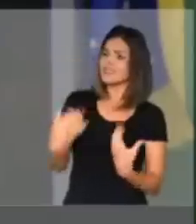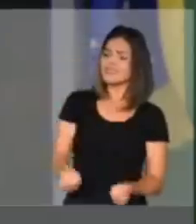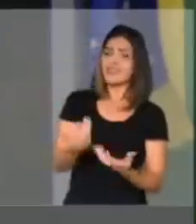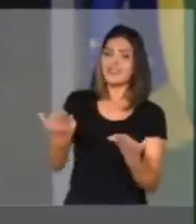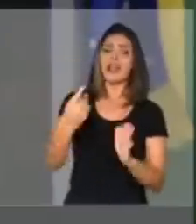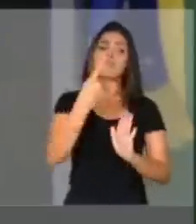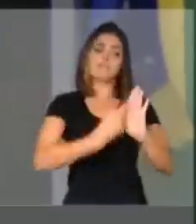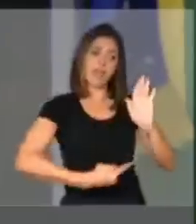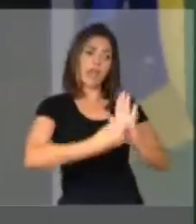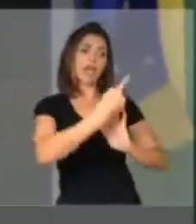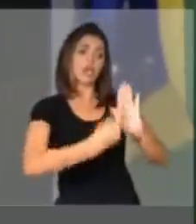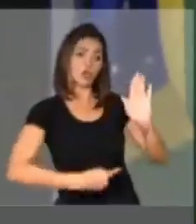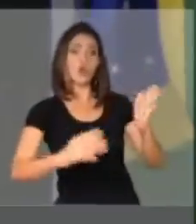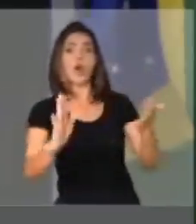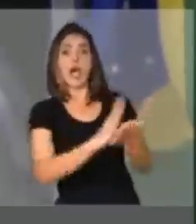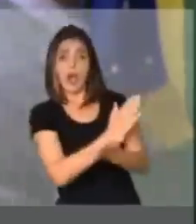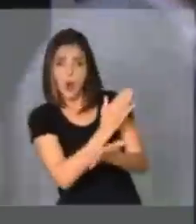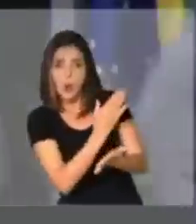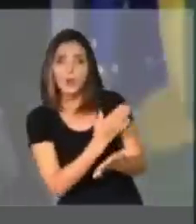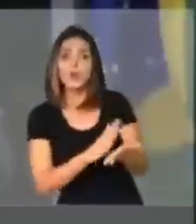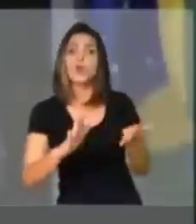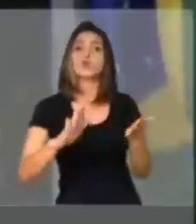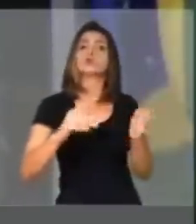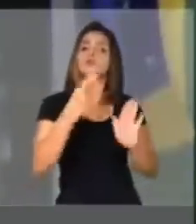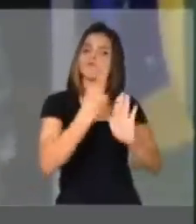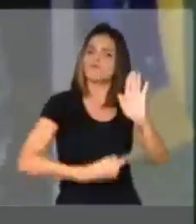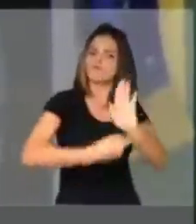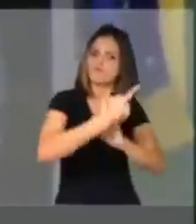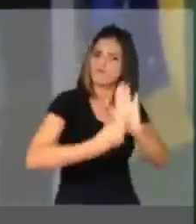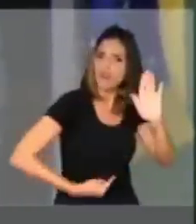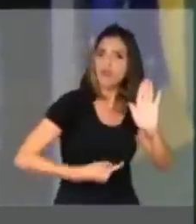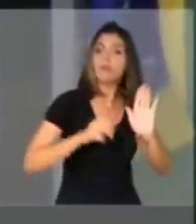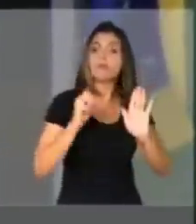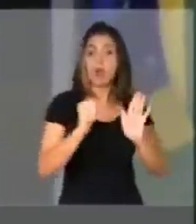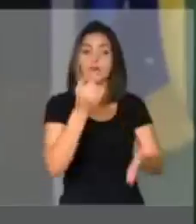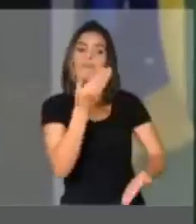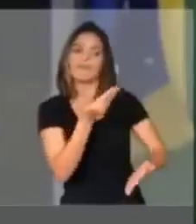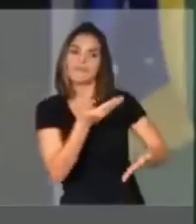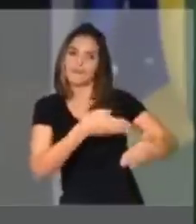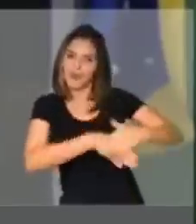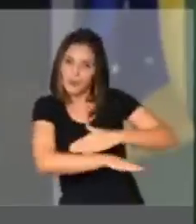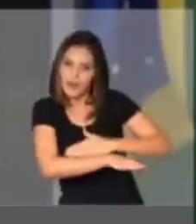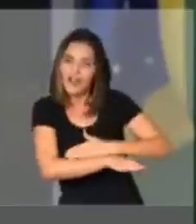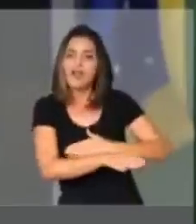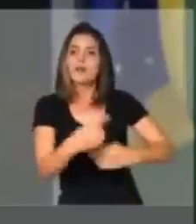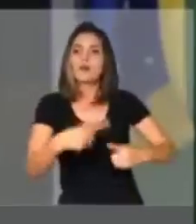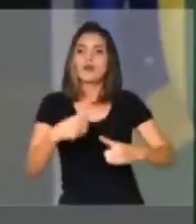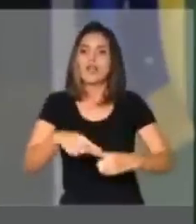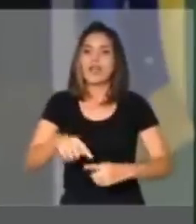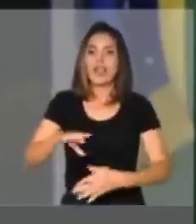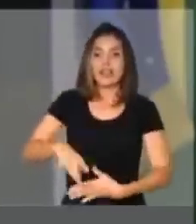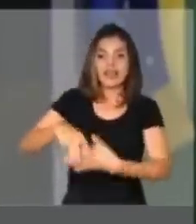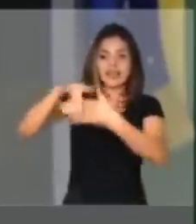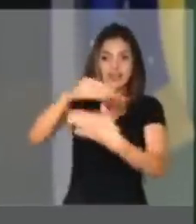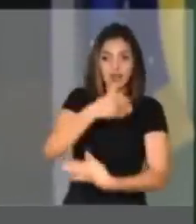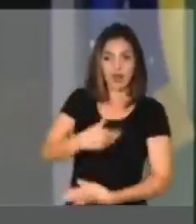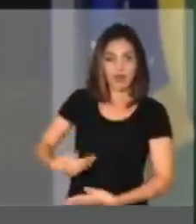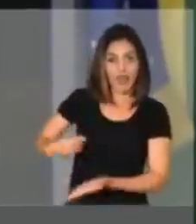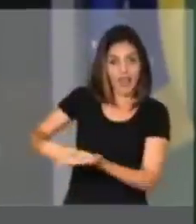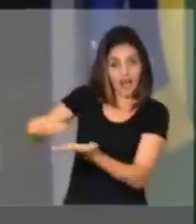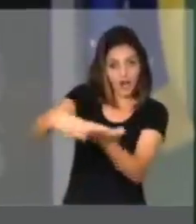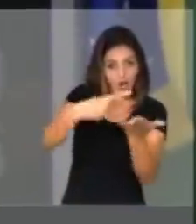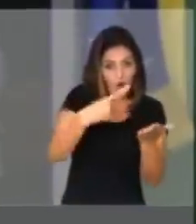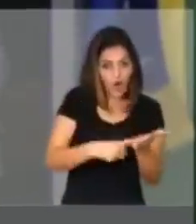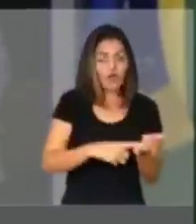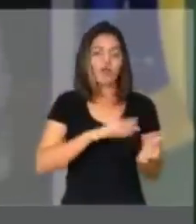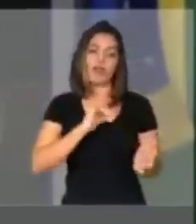determinados vetos aqui, que podem vir a ser derrubados por orientação da liderança do governo, num acordo feito